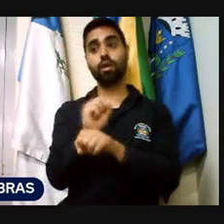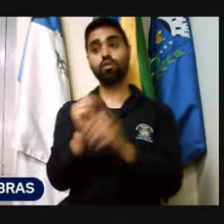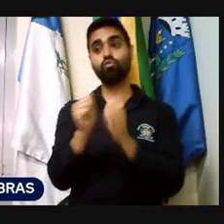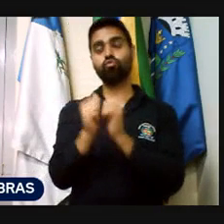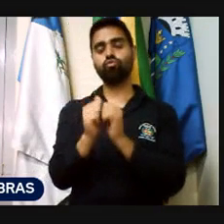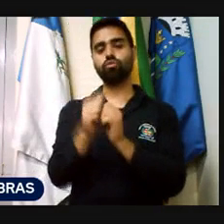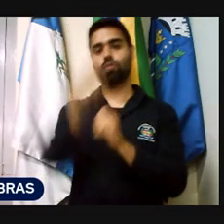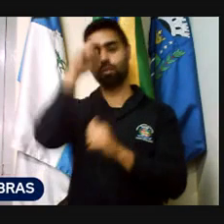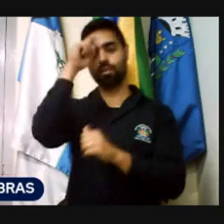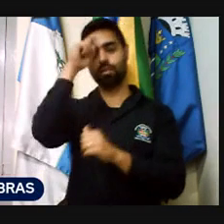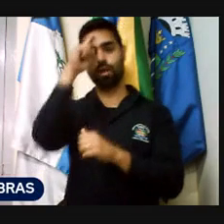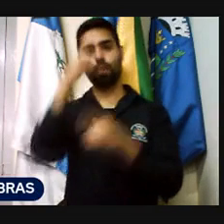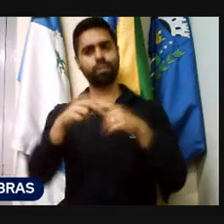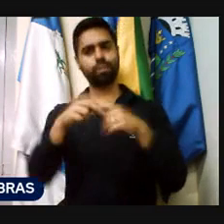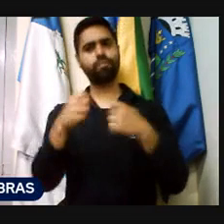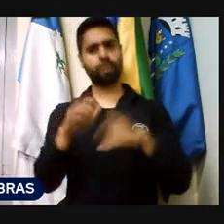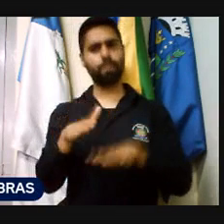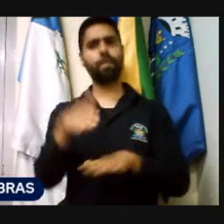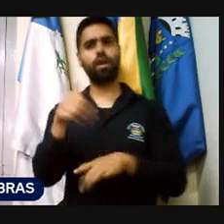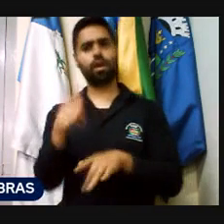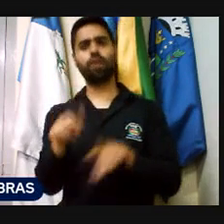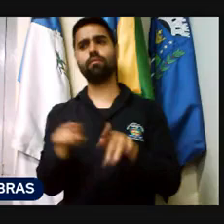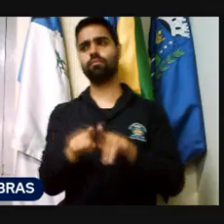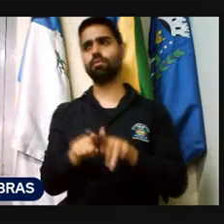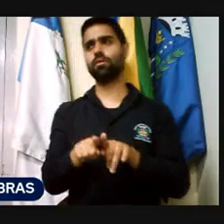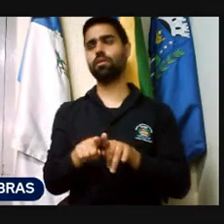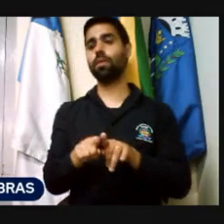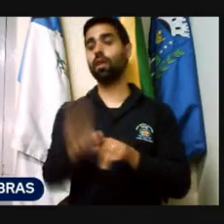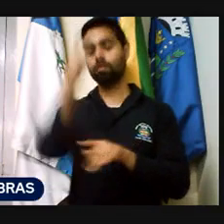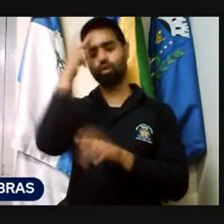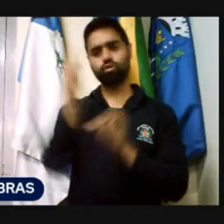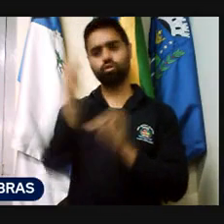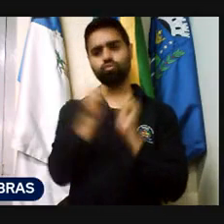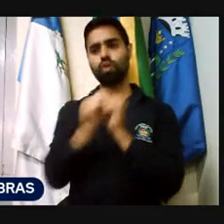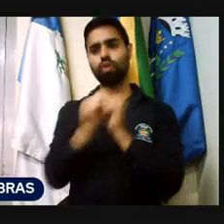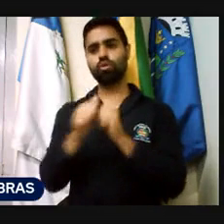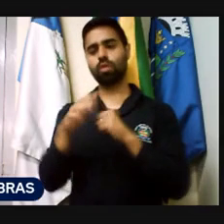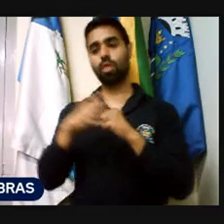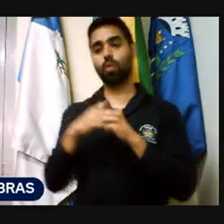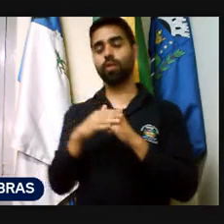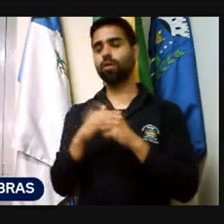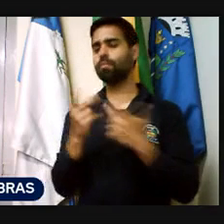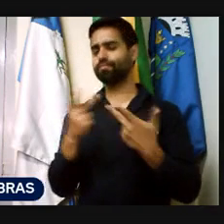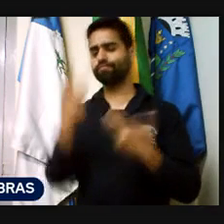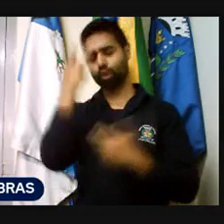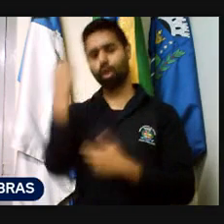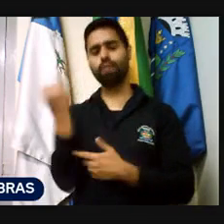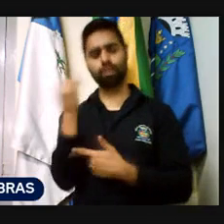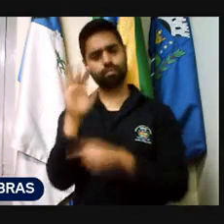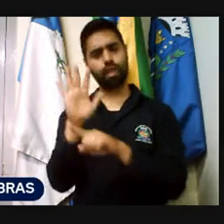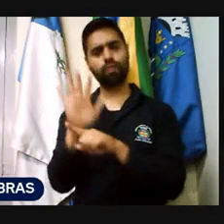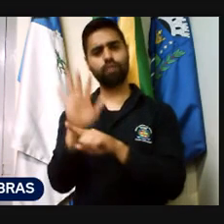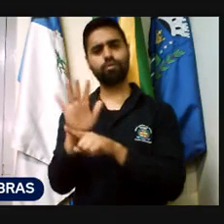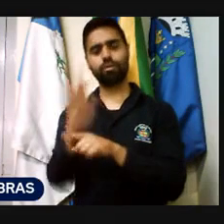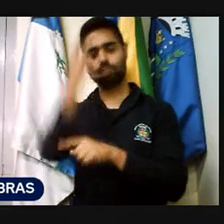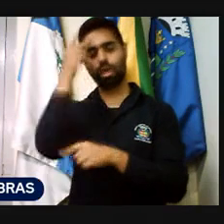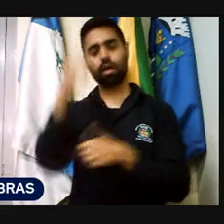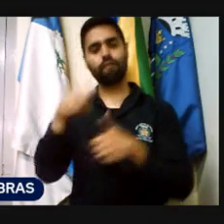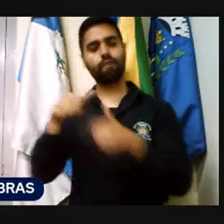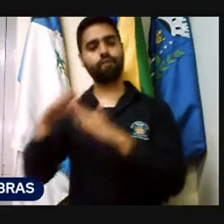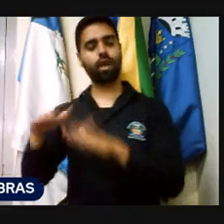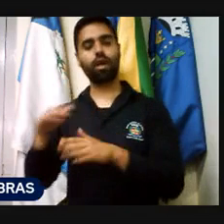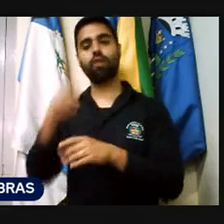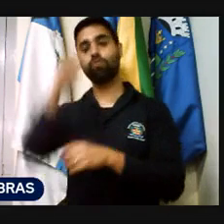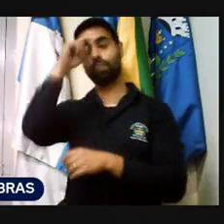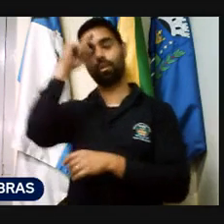é necessário trazer mais dignidade e conforto também aos acompanhantes de pacientes, que são essenciais para o apoio dos pacientes internados. Sala